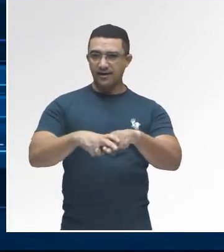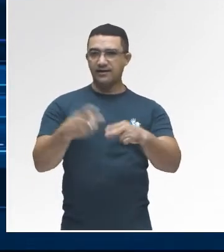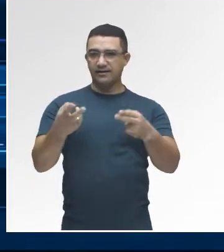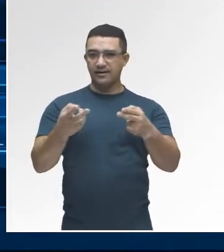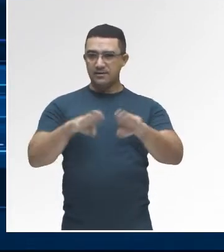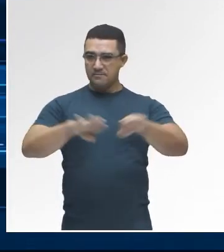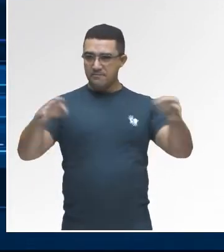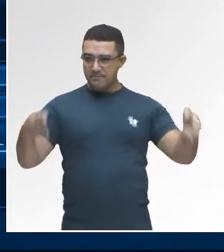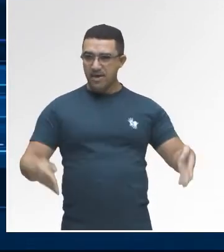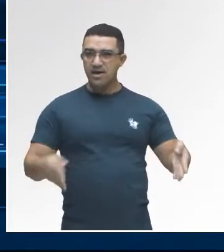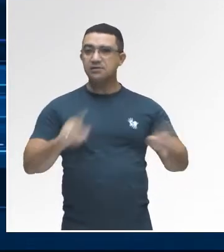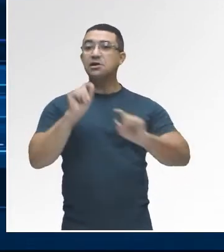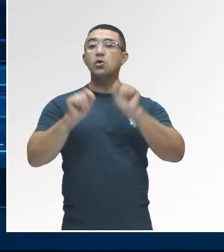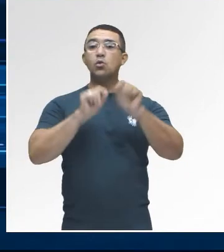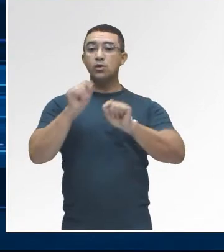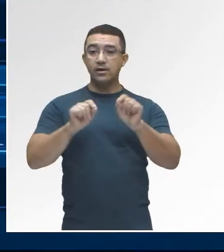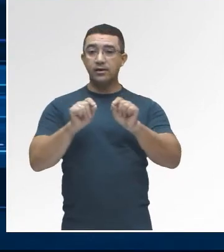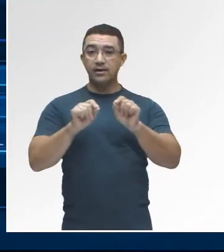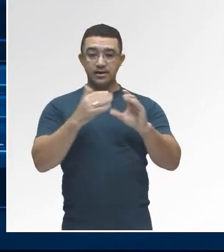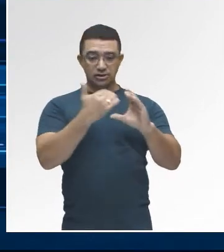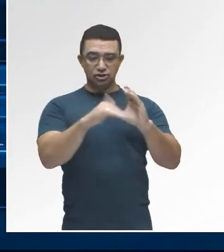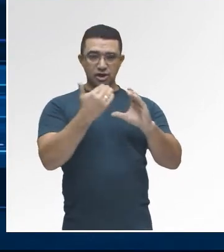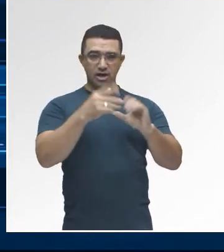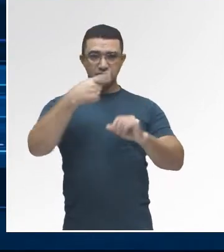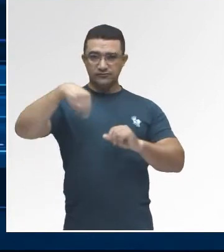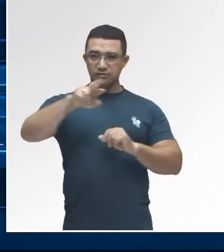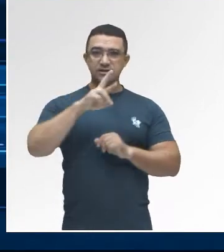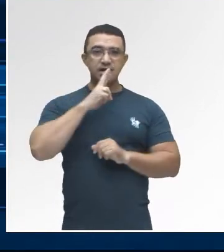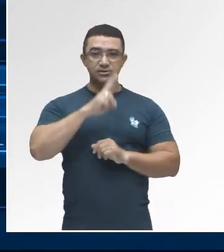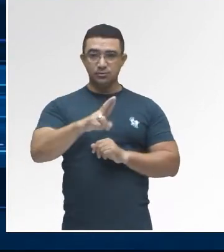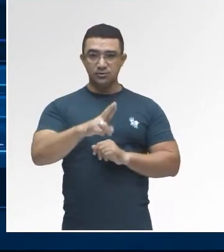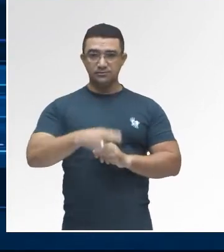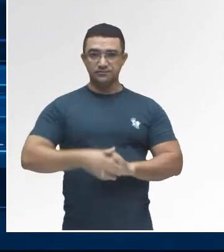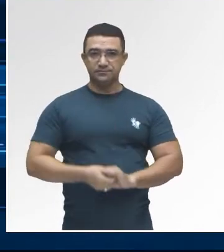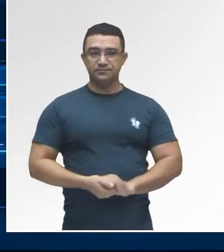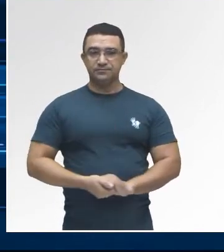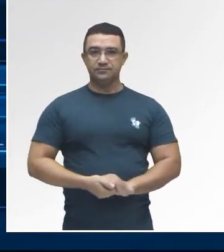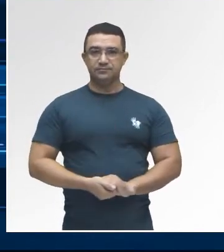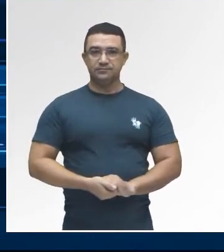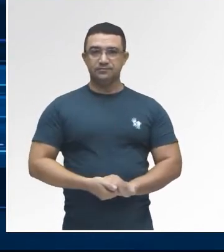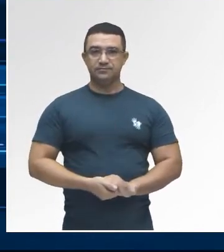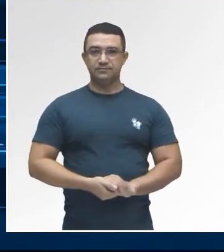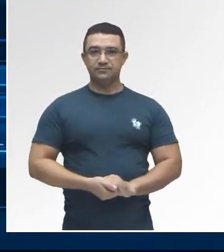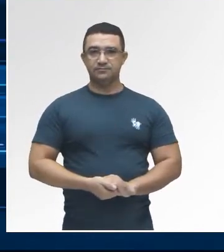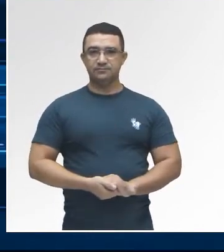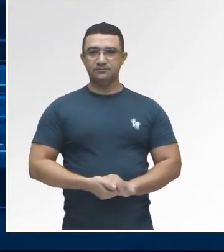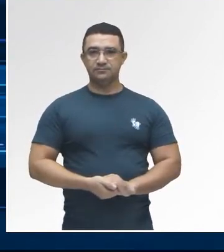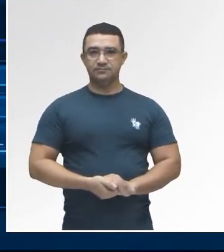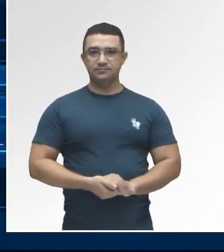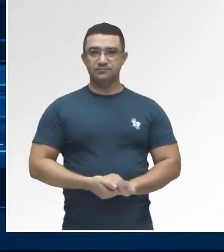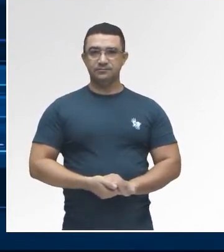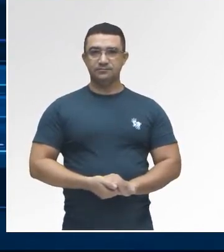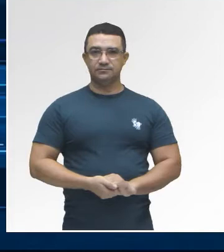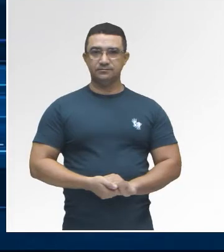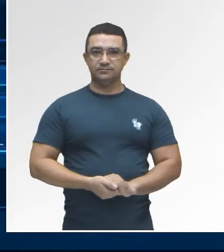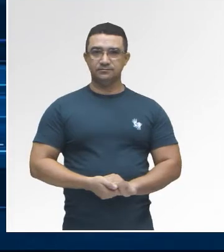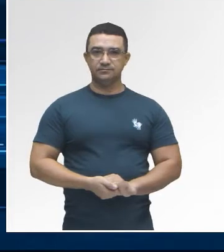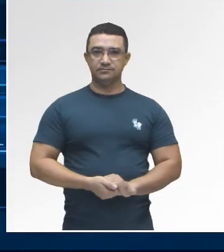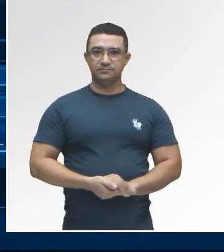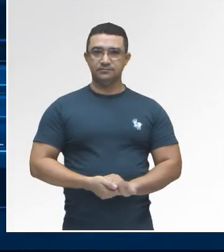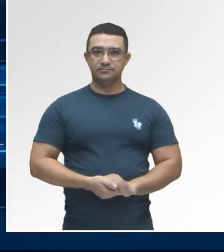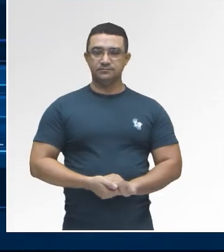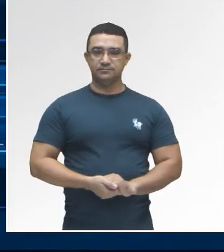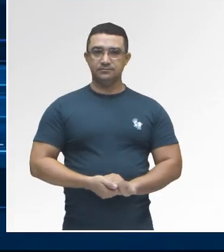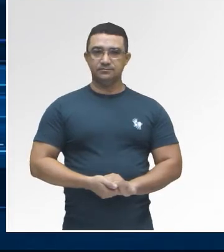que os alunos vão falar dessa última pergunta agora. Ok? Eu tenho São